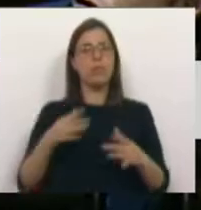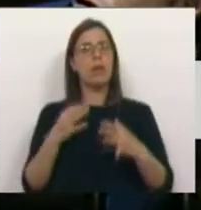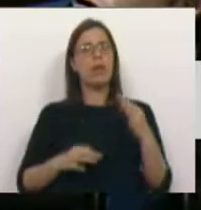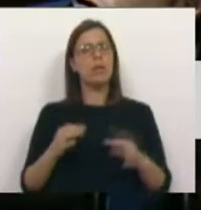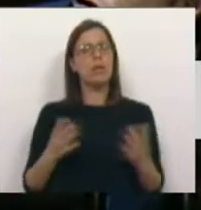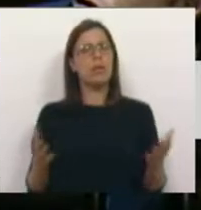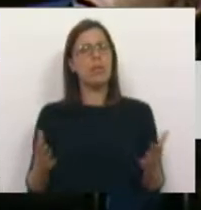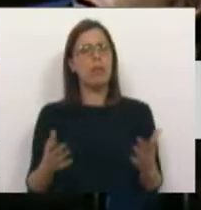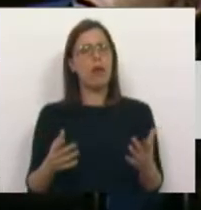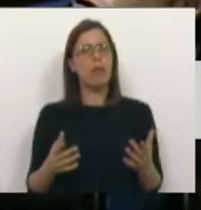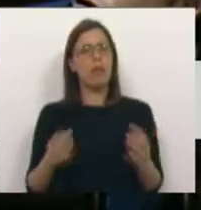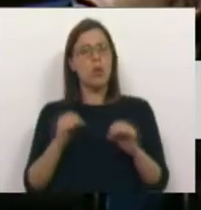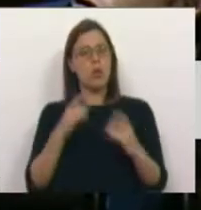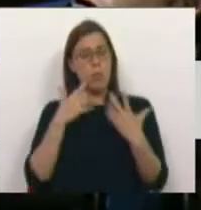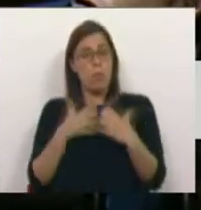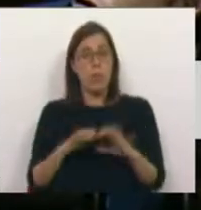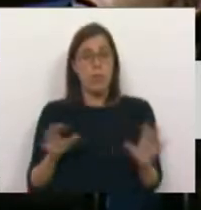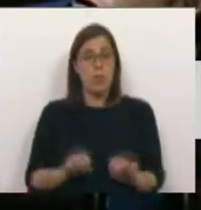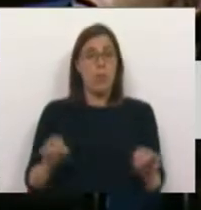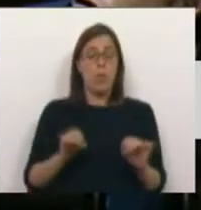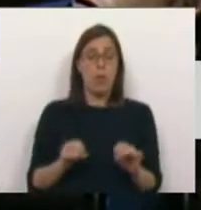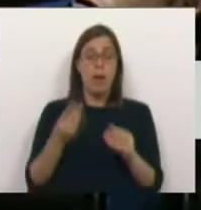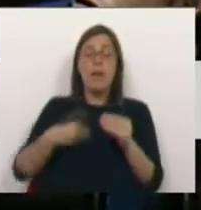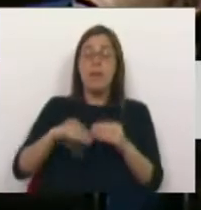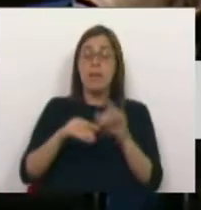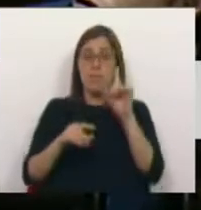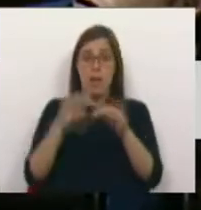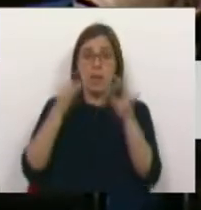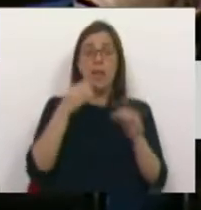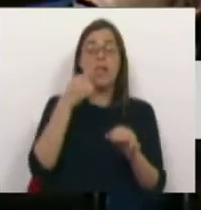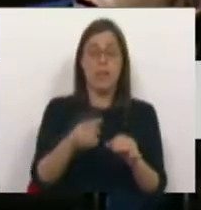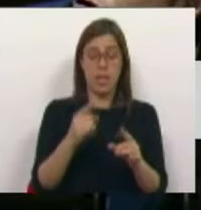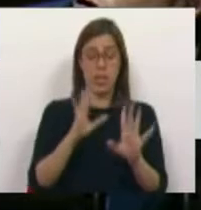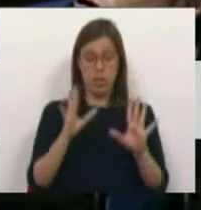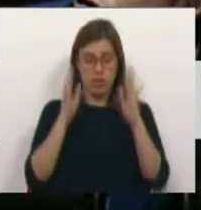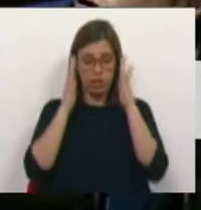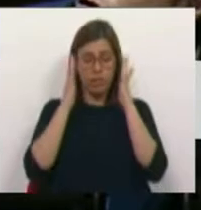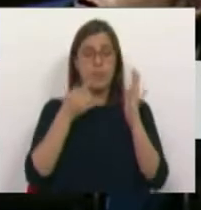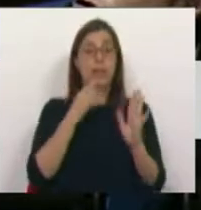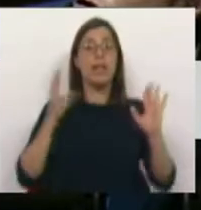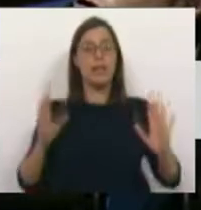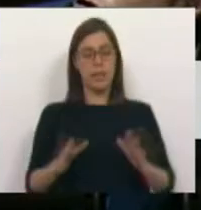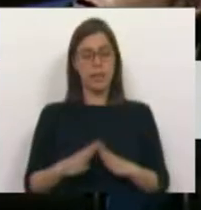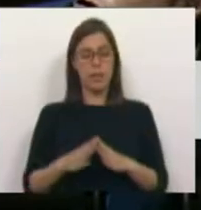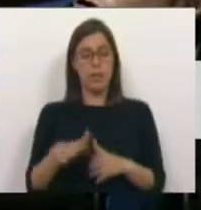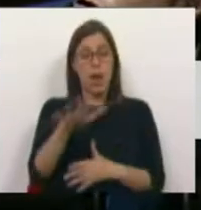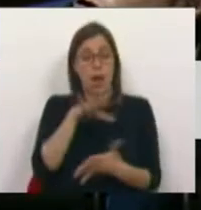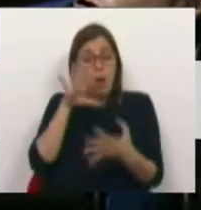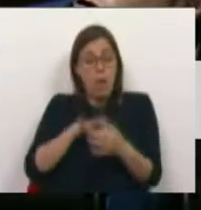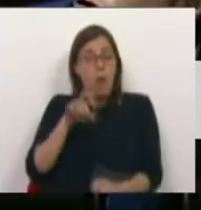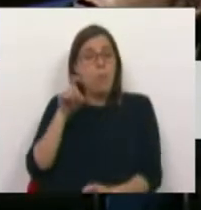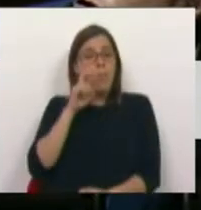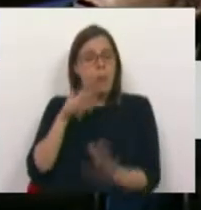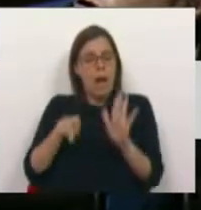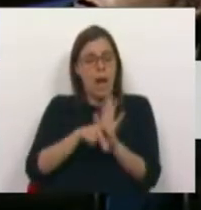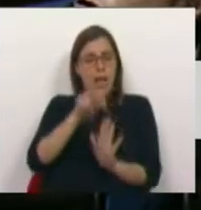Tribunal Constitucional deixe, portanto, nenhuma dúvida a este respeito. E acrescenta o Tribunal Constitucional ainda assim. Quer dizer, o âmbito de proteção